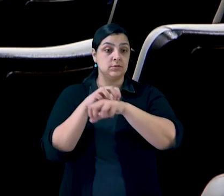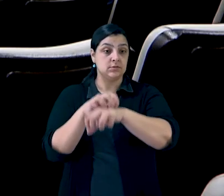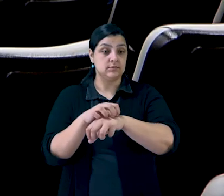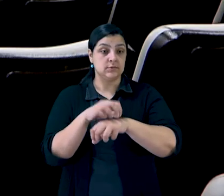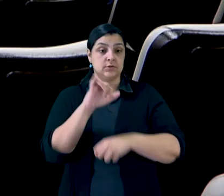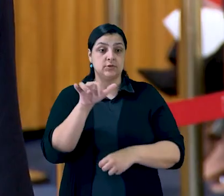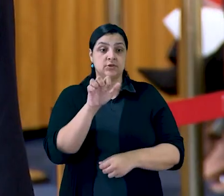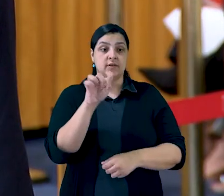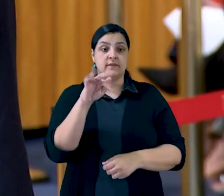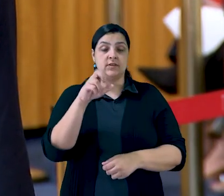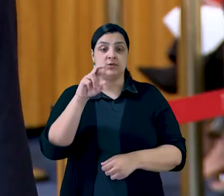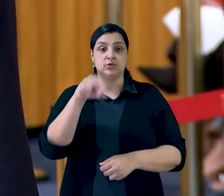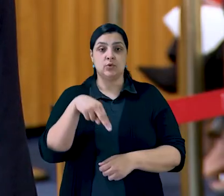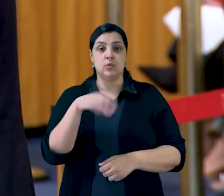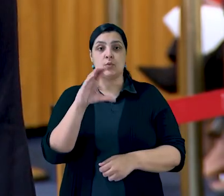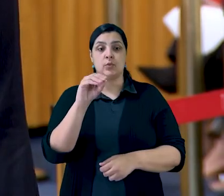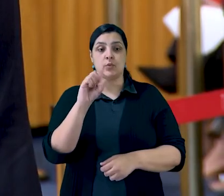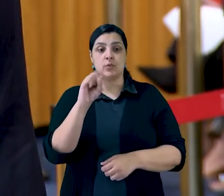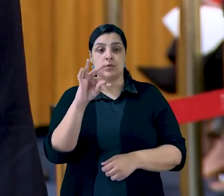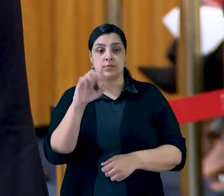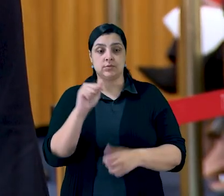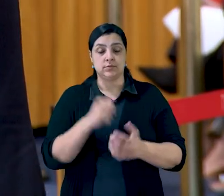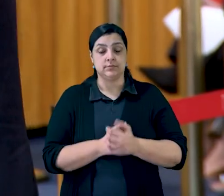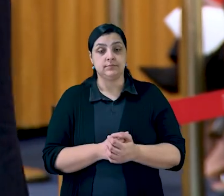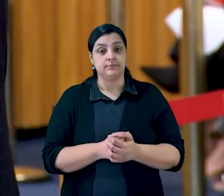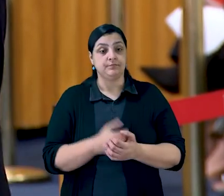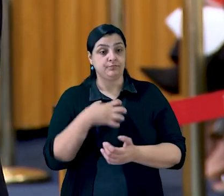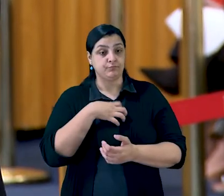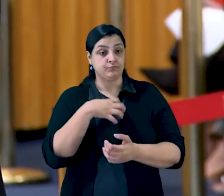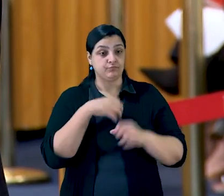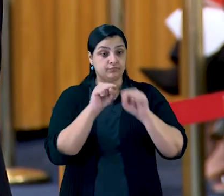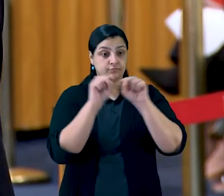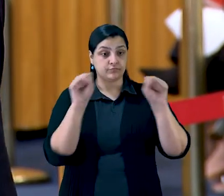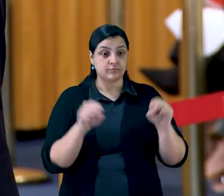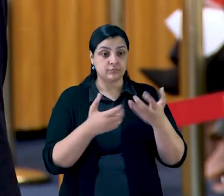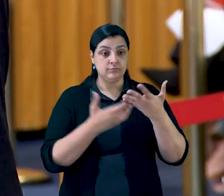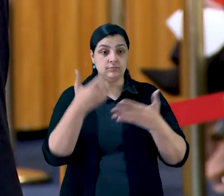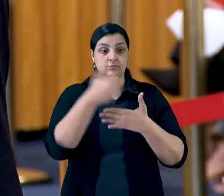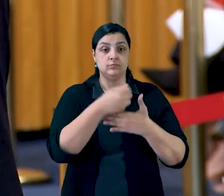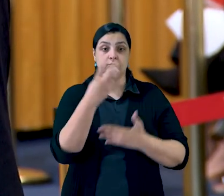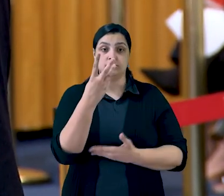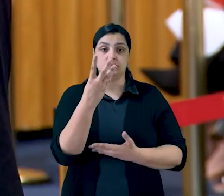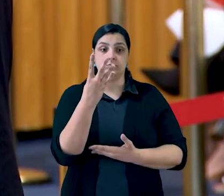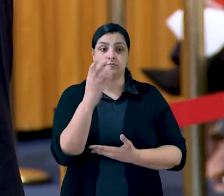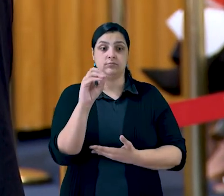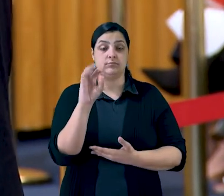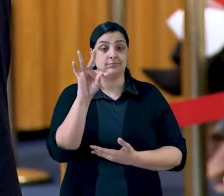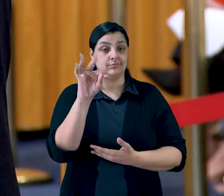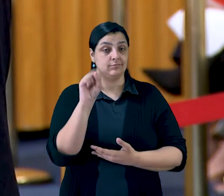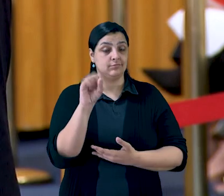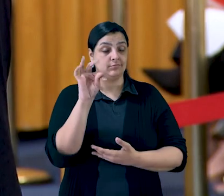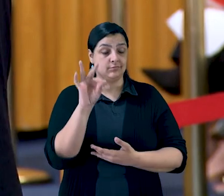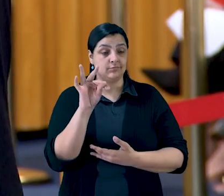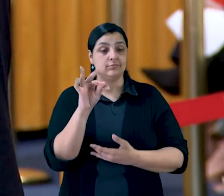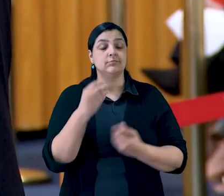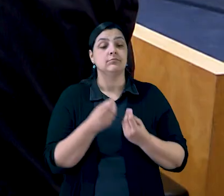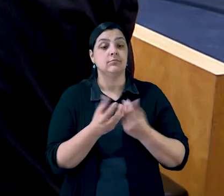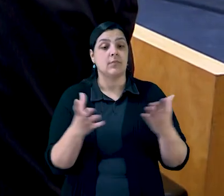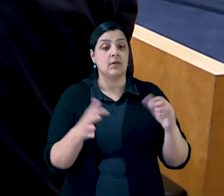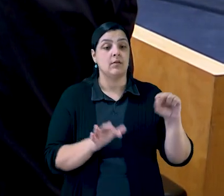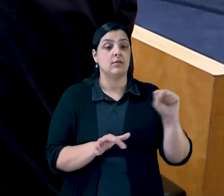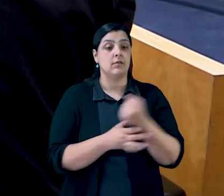do Transporte, Jefferson Costa de Oliveira, a sistemática adotada pela súmula 340 do